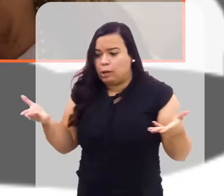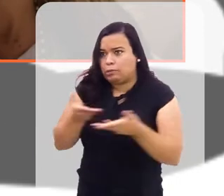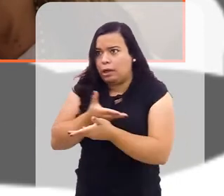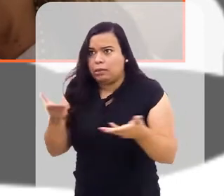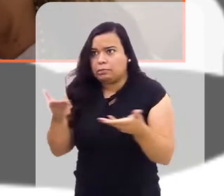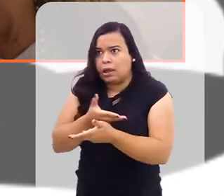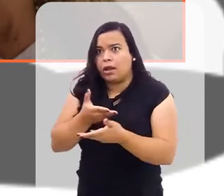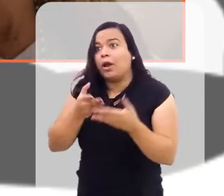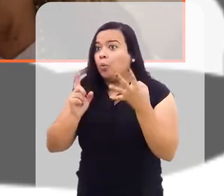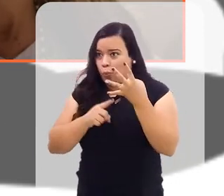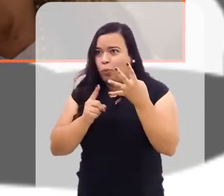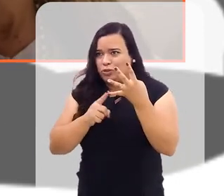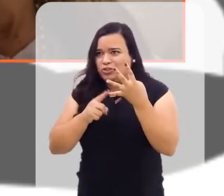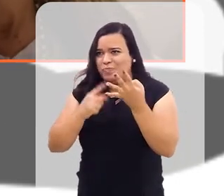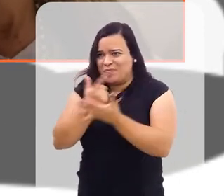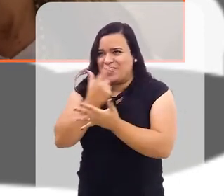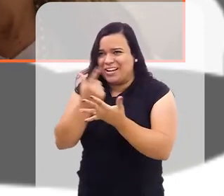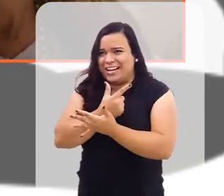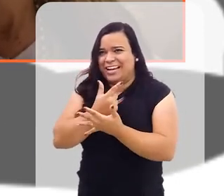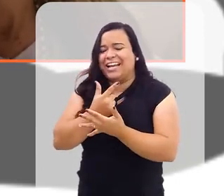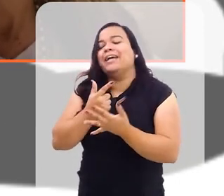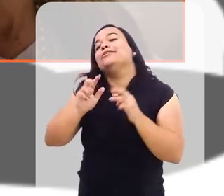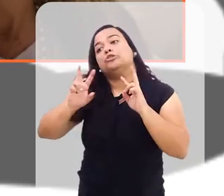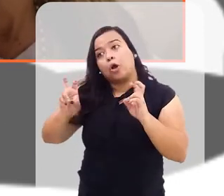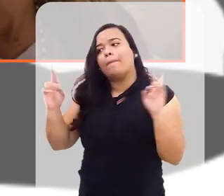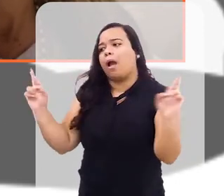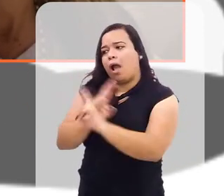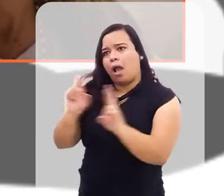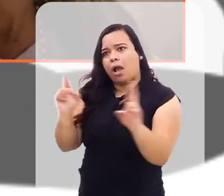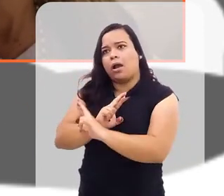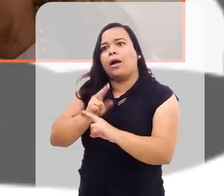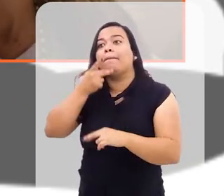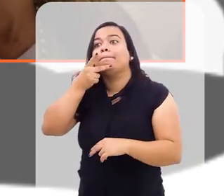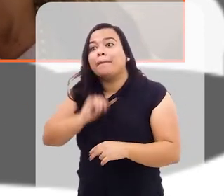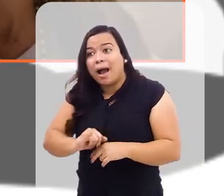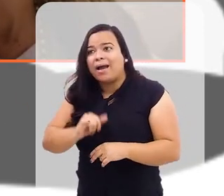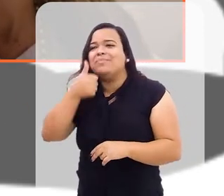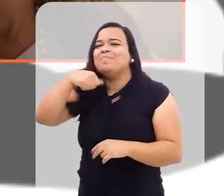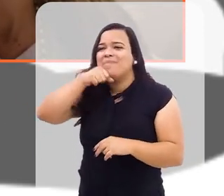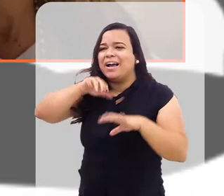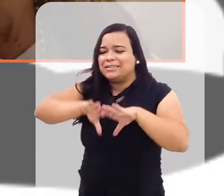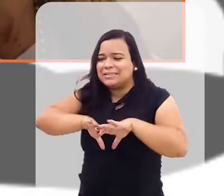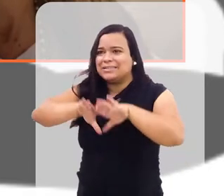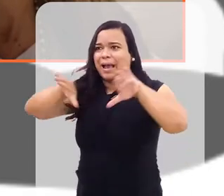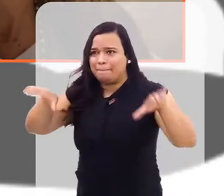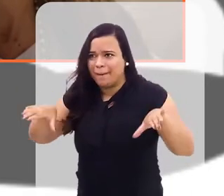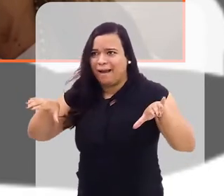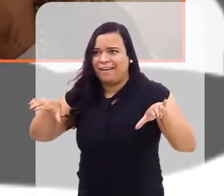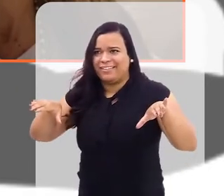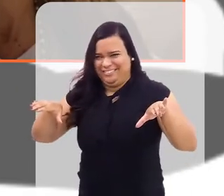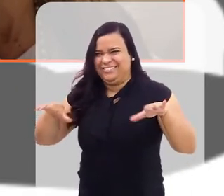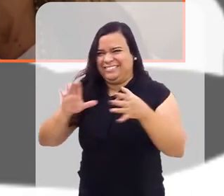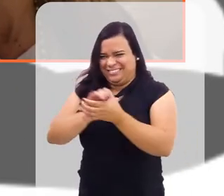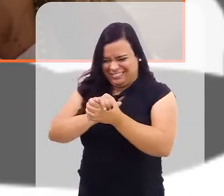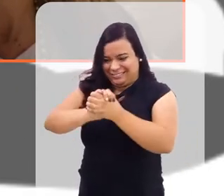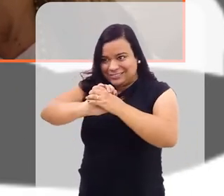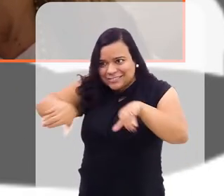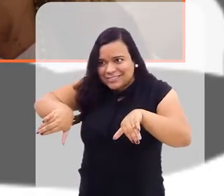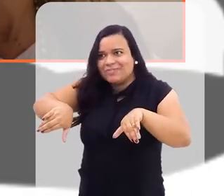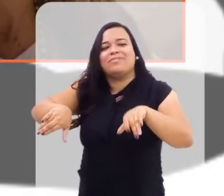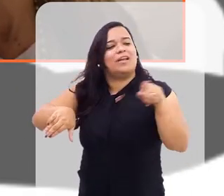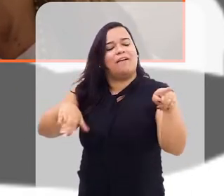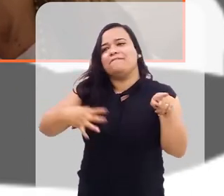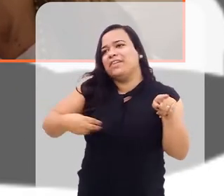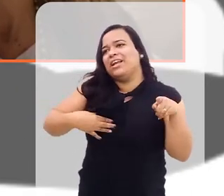livro, Evidência 7, eu trago muito essa questão do relacionamento de pais separados com o filho adolescente, né? Como